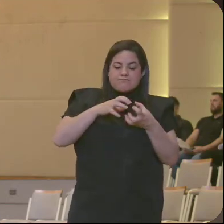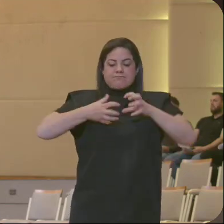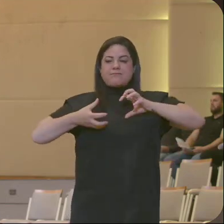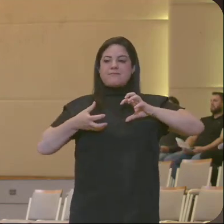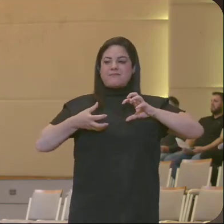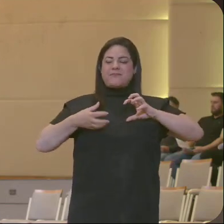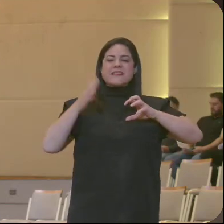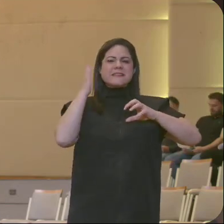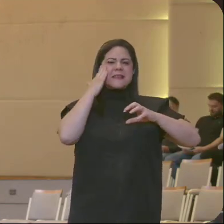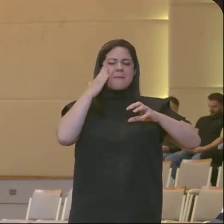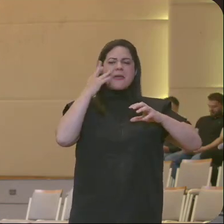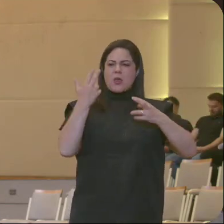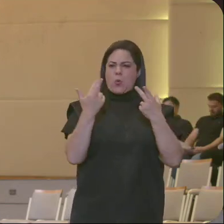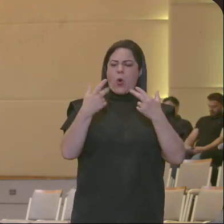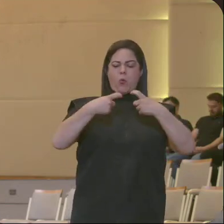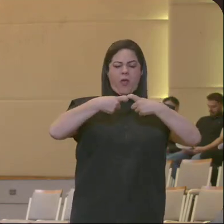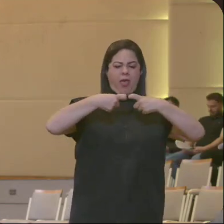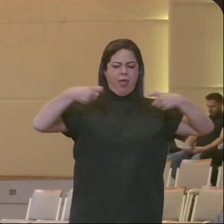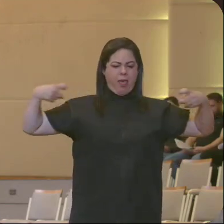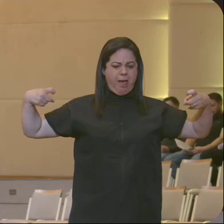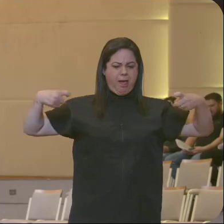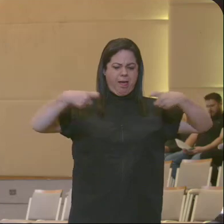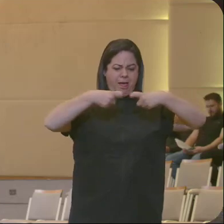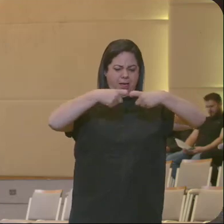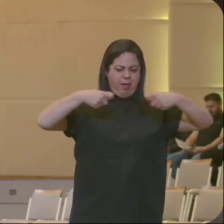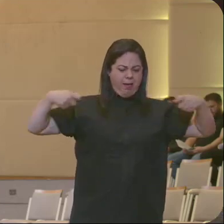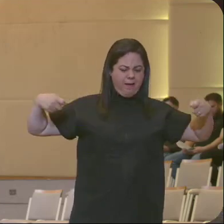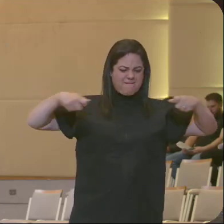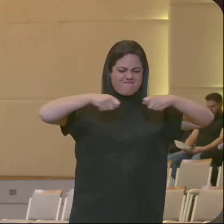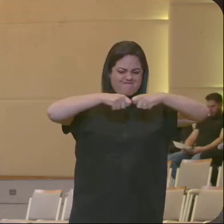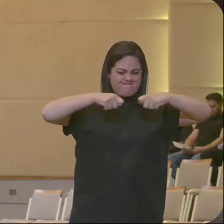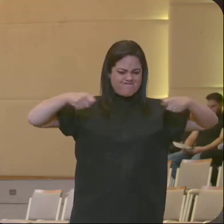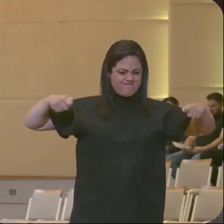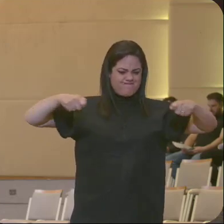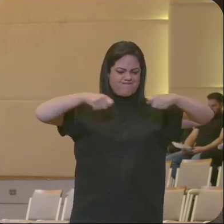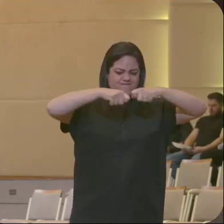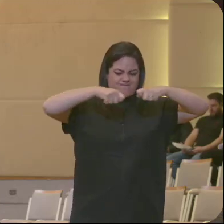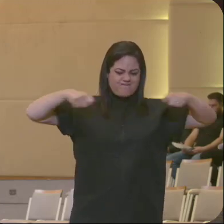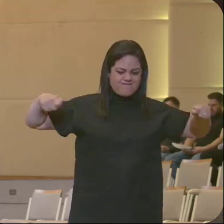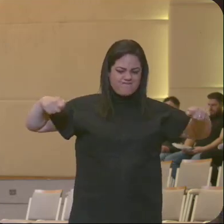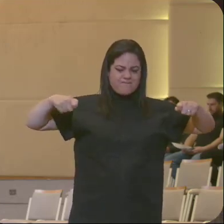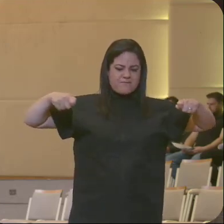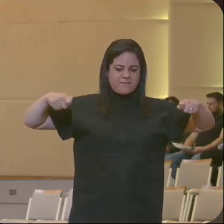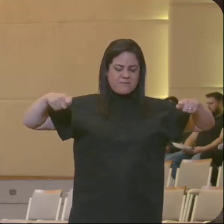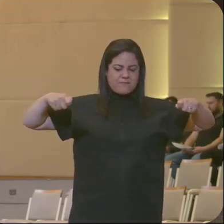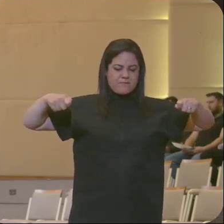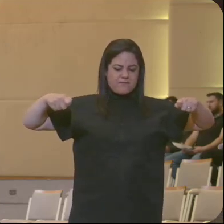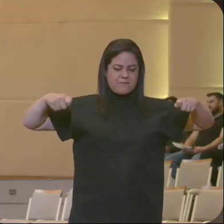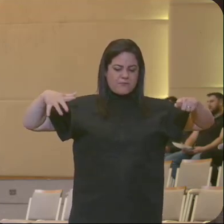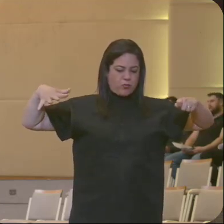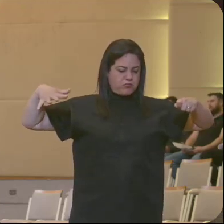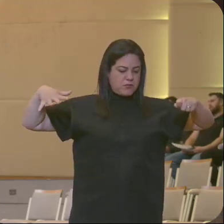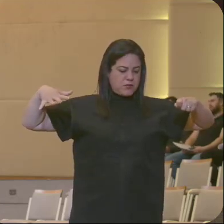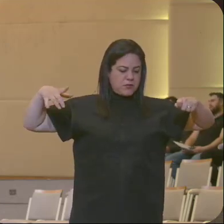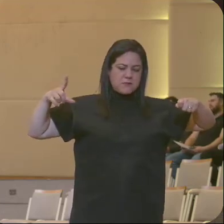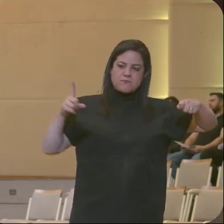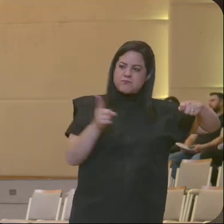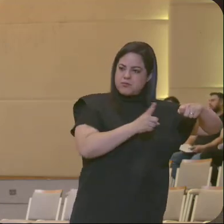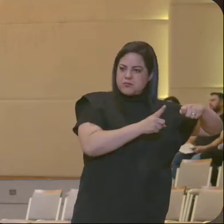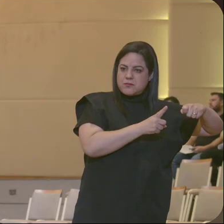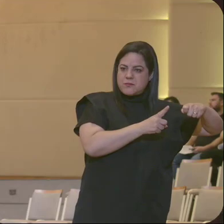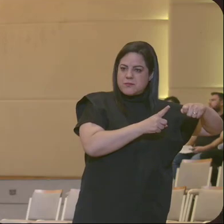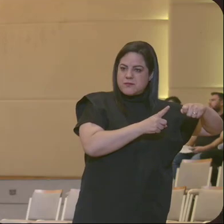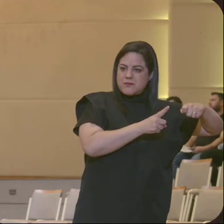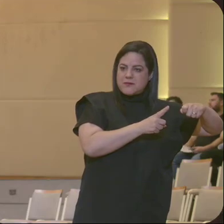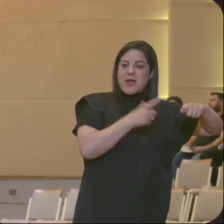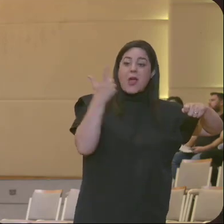algo artificial, tem algo artificial produzido, mas que tem resiliência. Você estica,